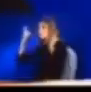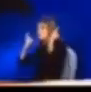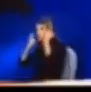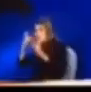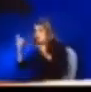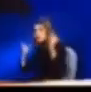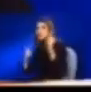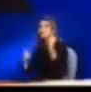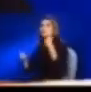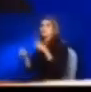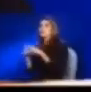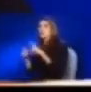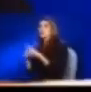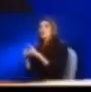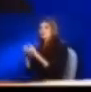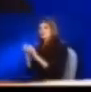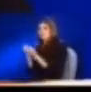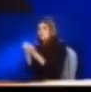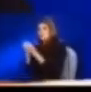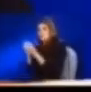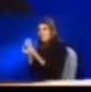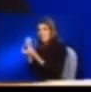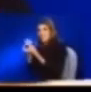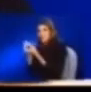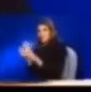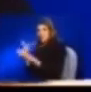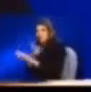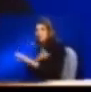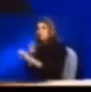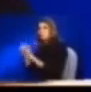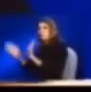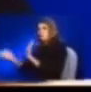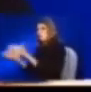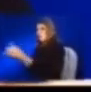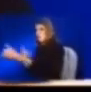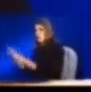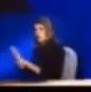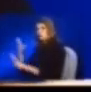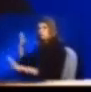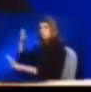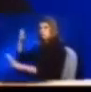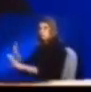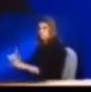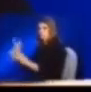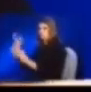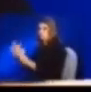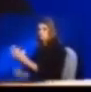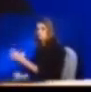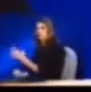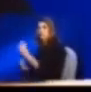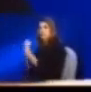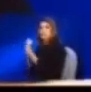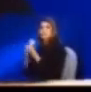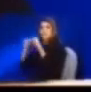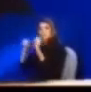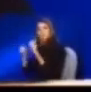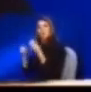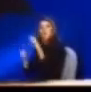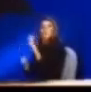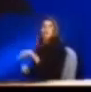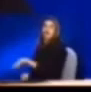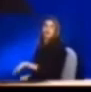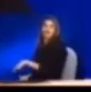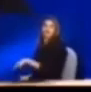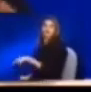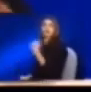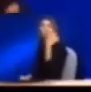Como ela falou do reencap da agulha, a preocupação do dispositivo corretrátil, o dispositivo com segurança, é isso,